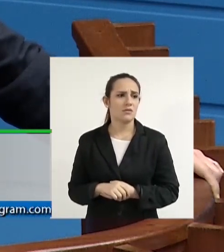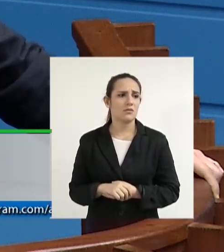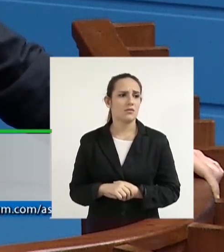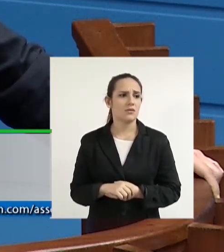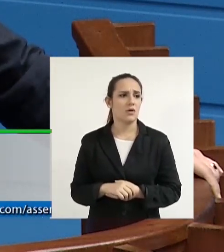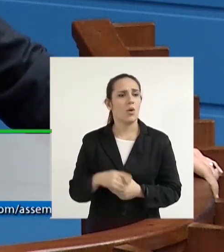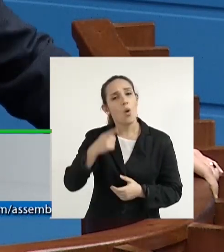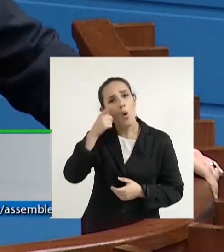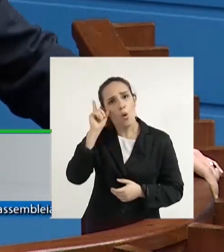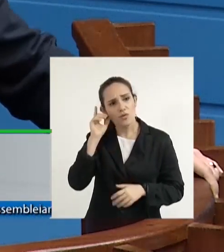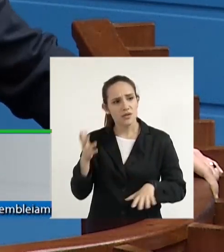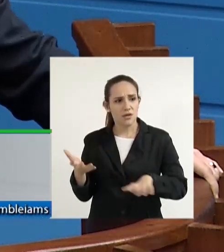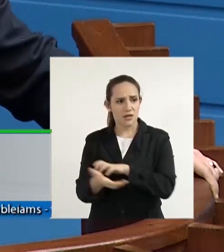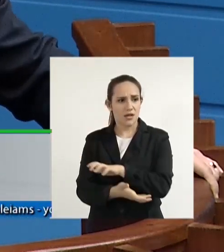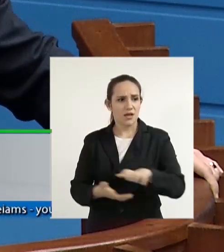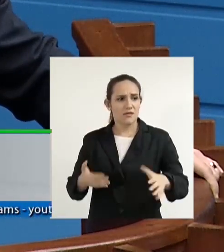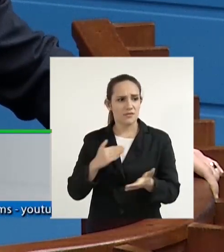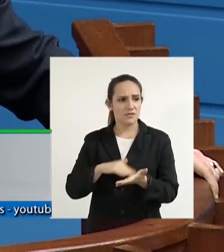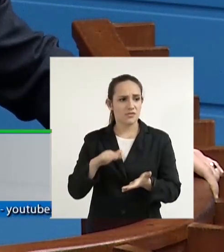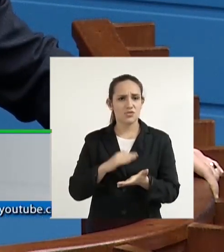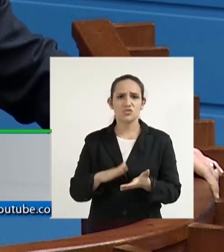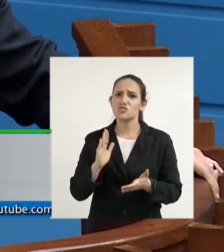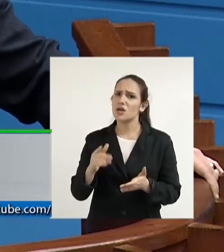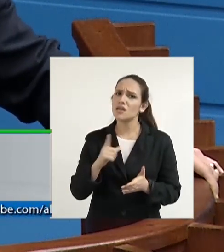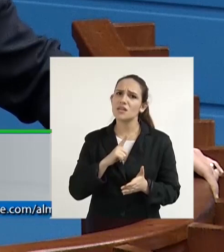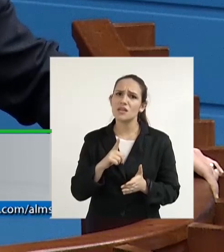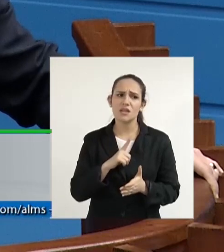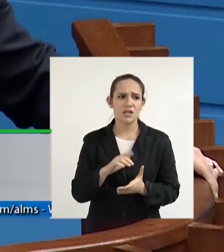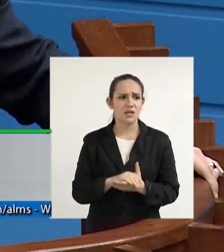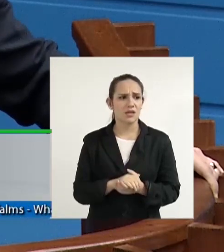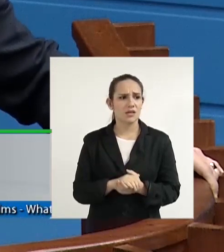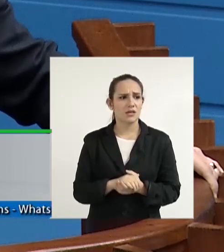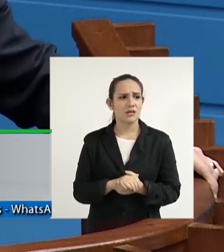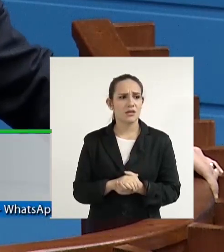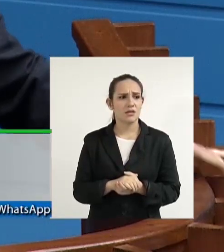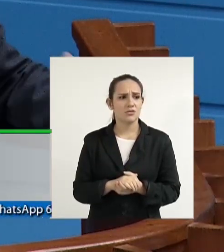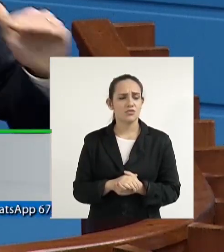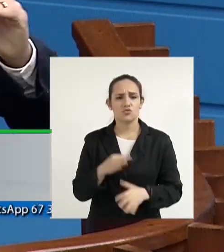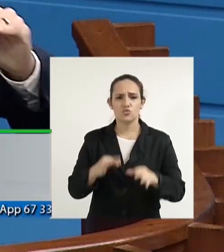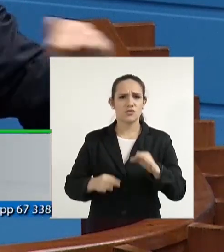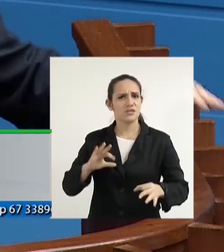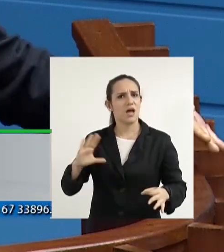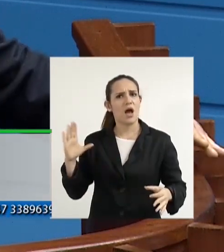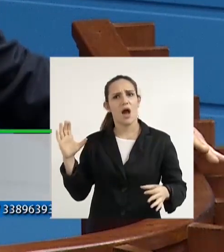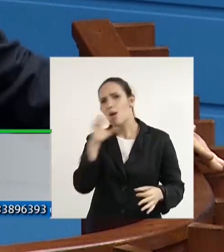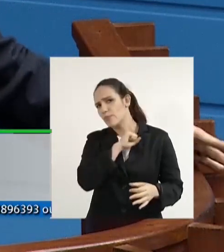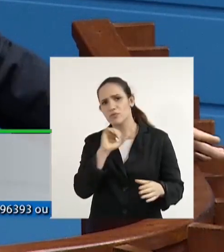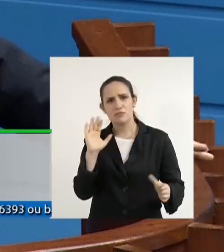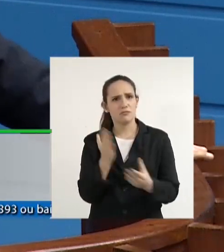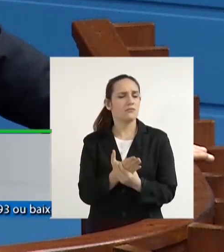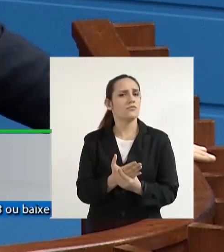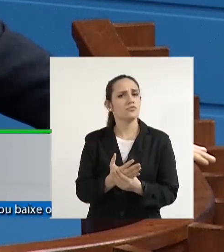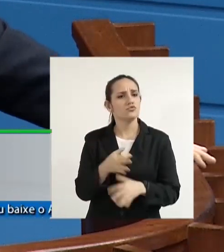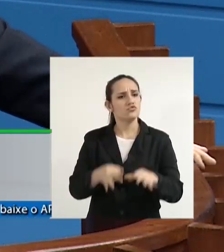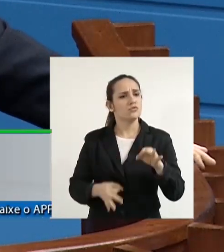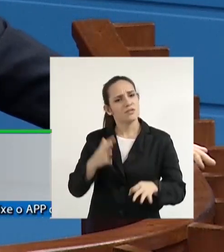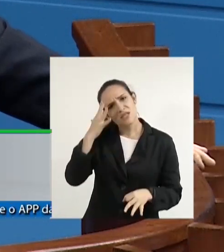greve ontem e saiu uma liminar, né, ontem, rápida, né, veloz,